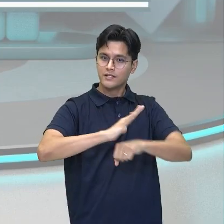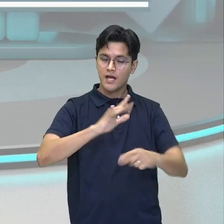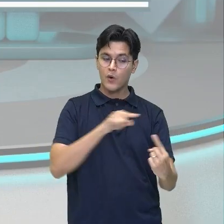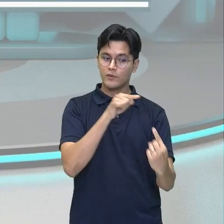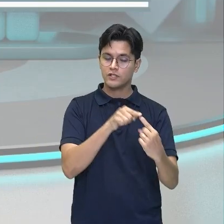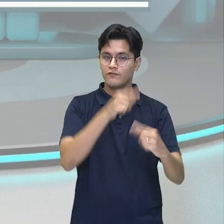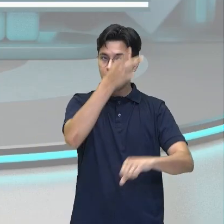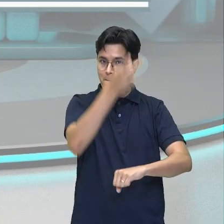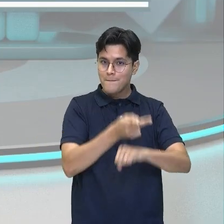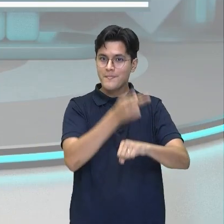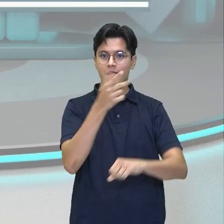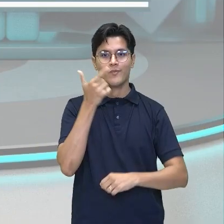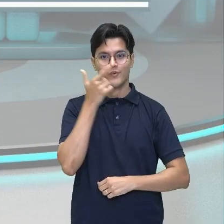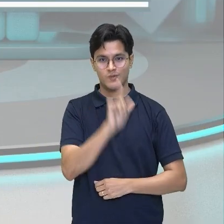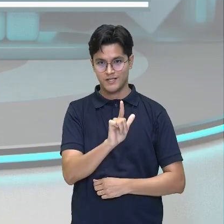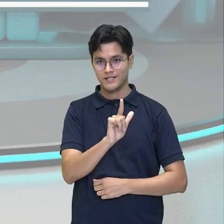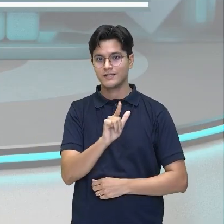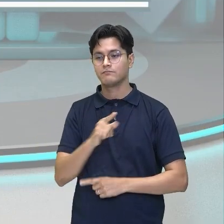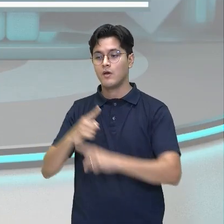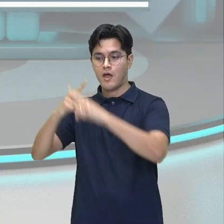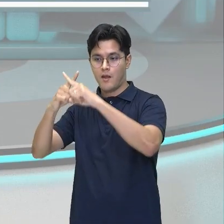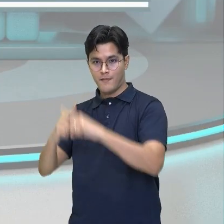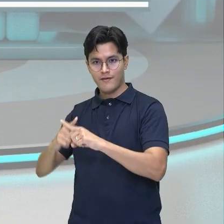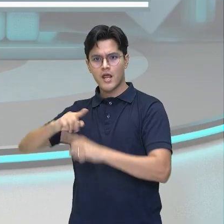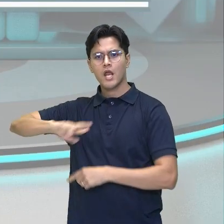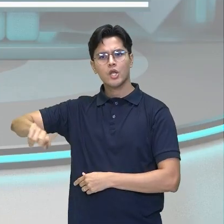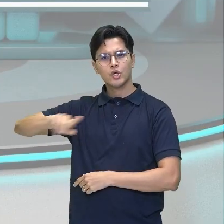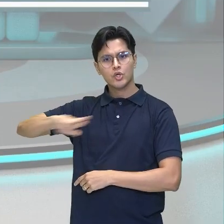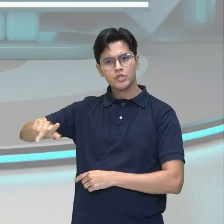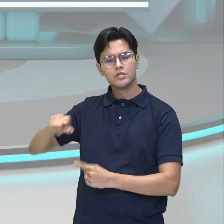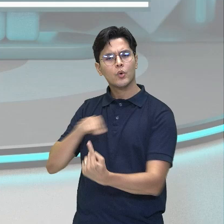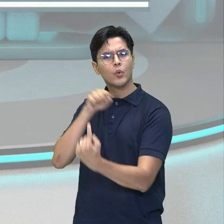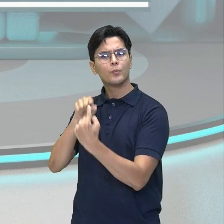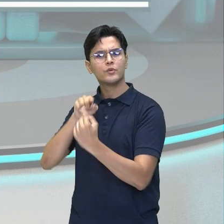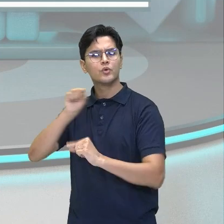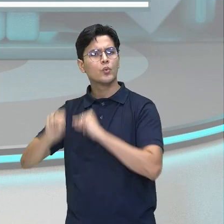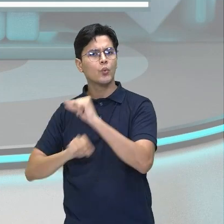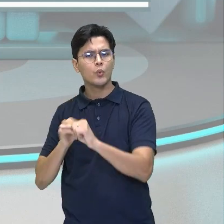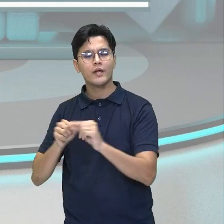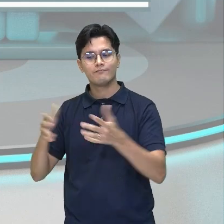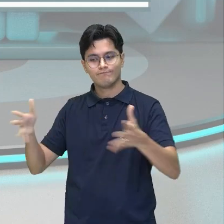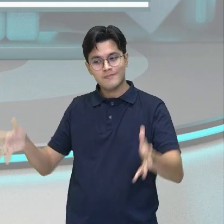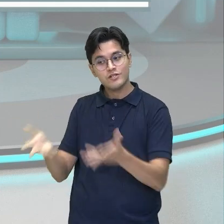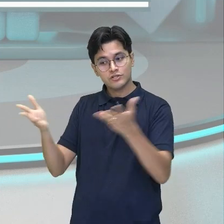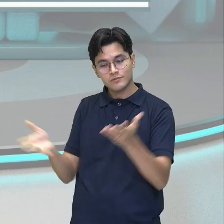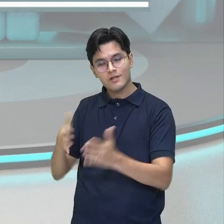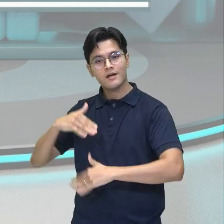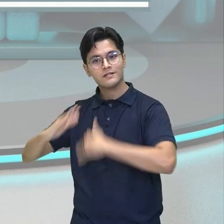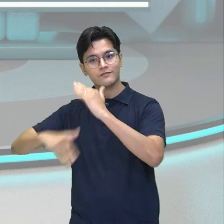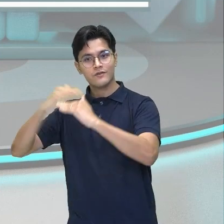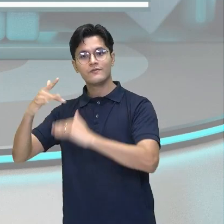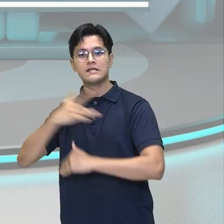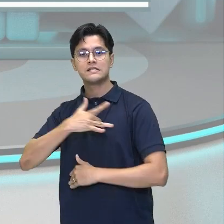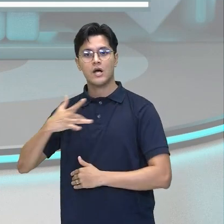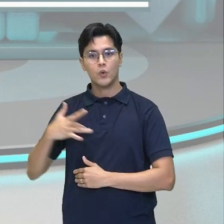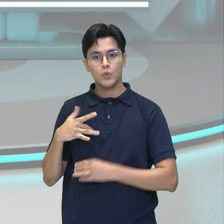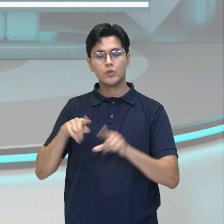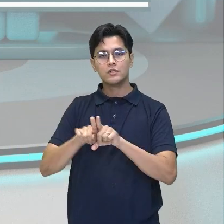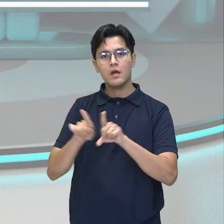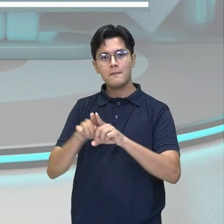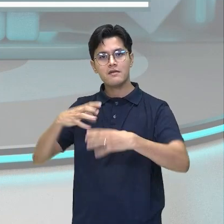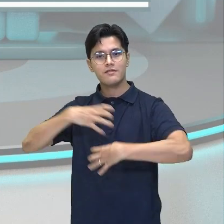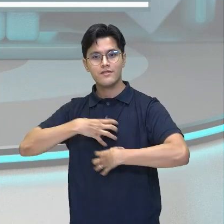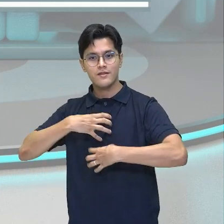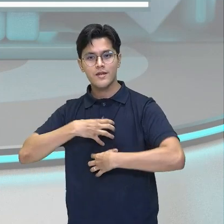premiação, e na ginástica não competitiva tem o objetivo de estimular a saúde, o bem-estar daquela pessoa, portanto não